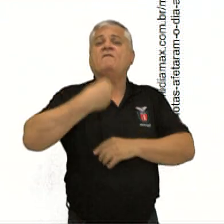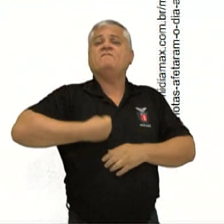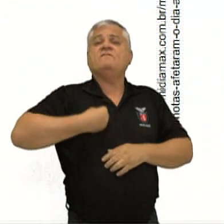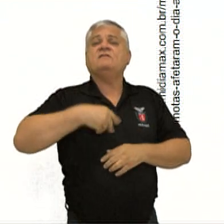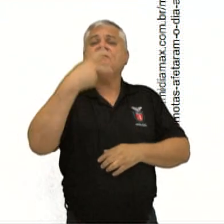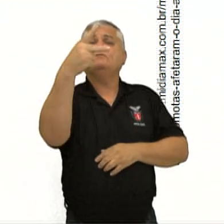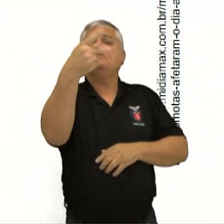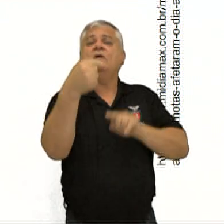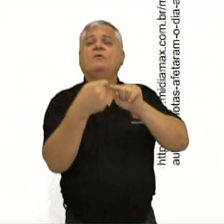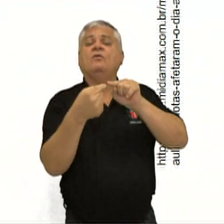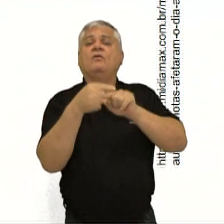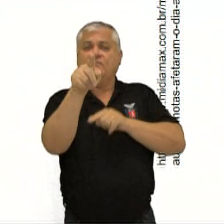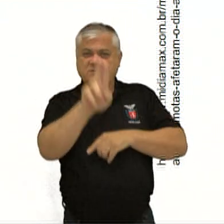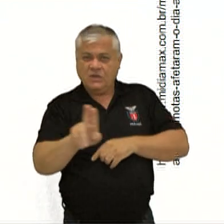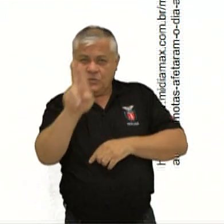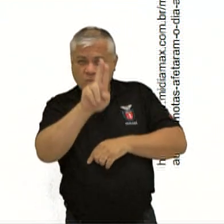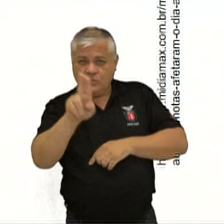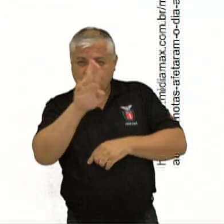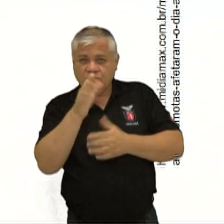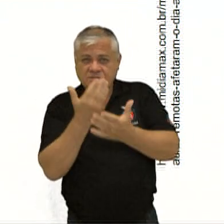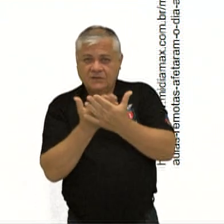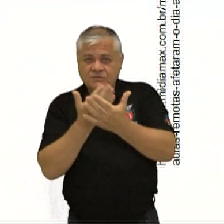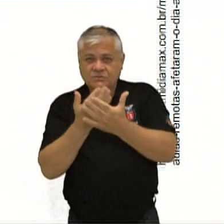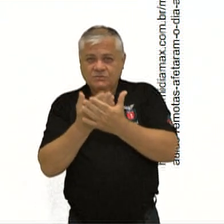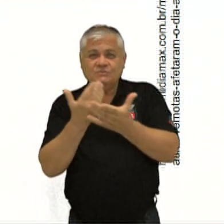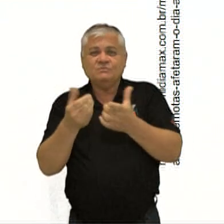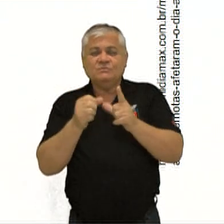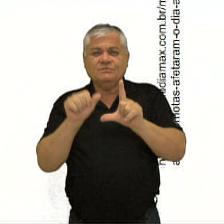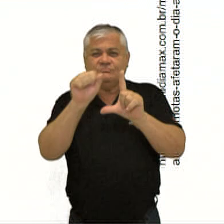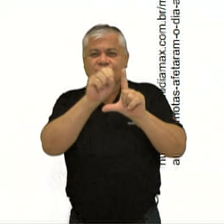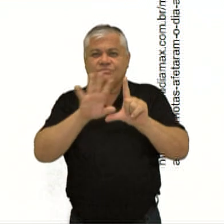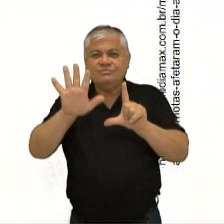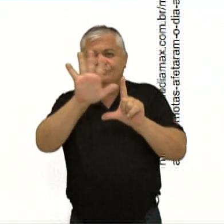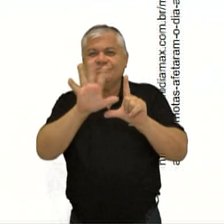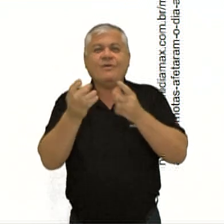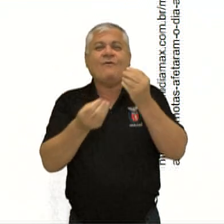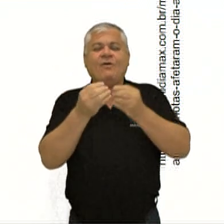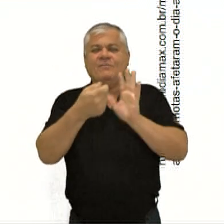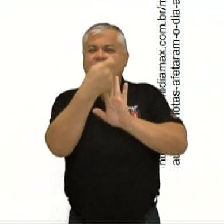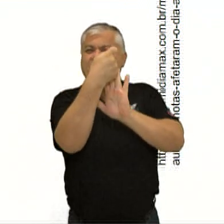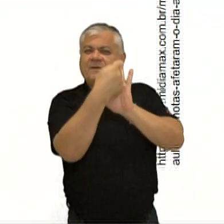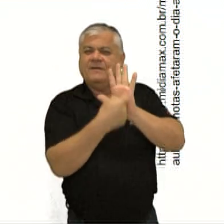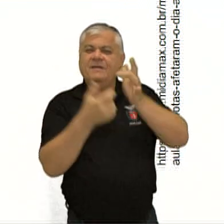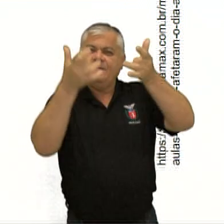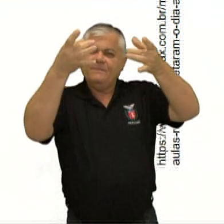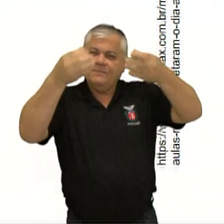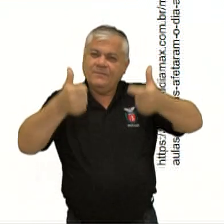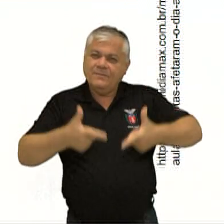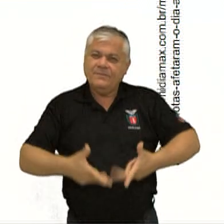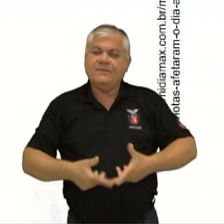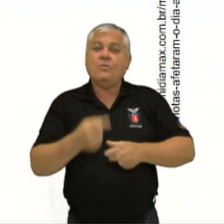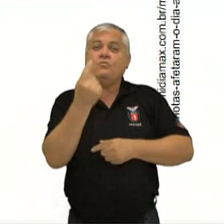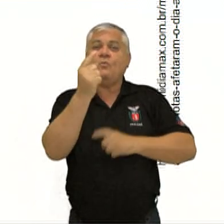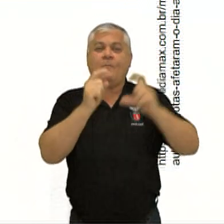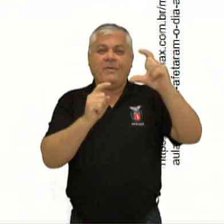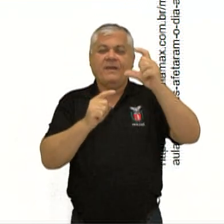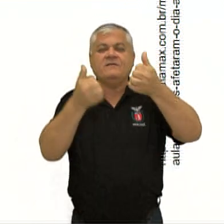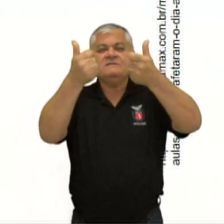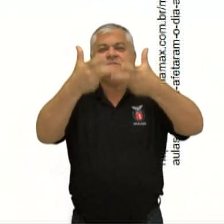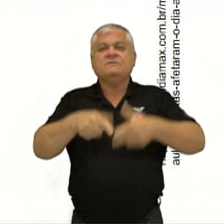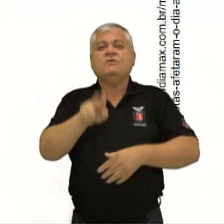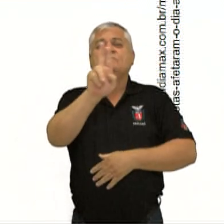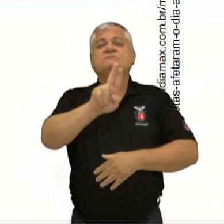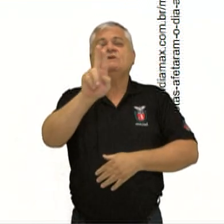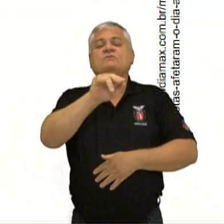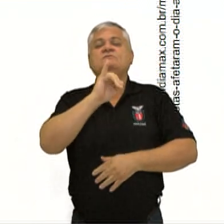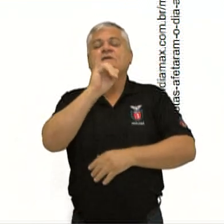tem utilizado nas aulas remotas. Descreva, argumente aí em pelo menos um parágrafo como você tem se utilizado